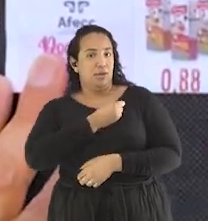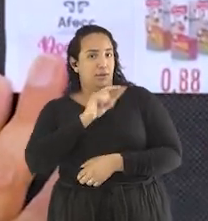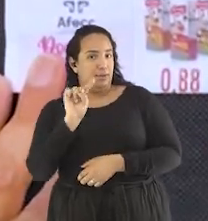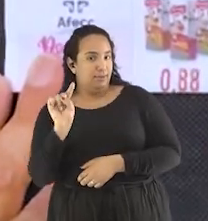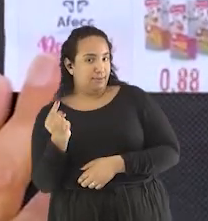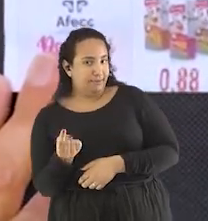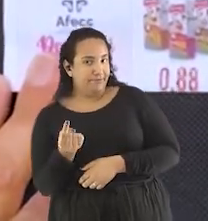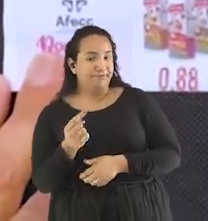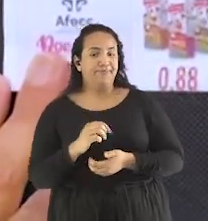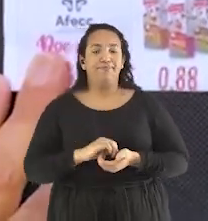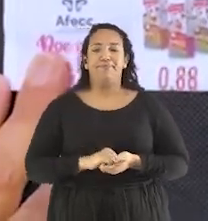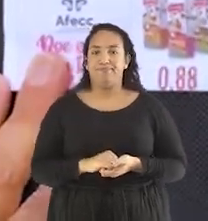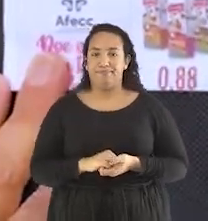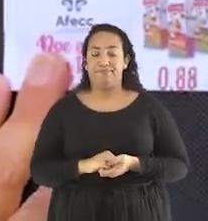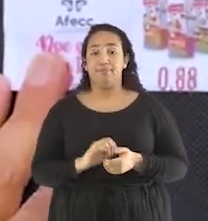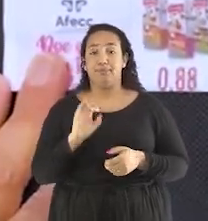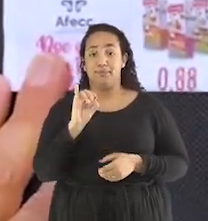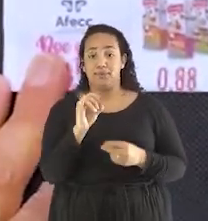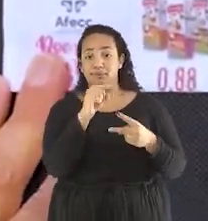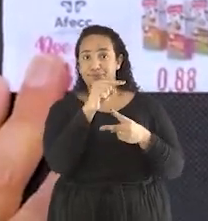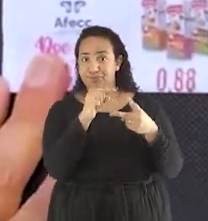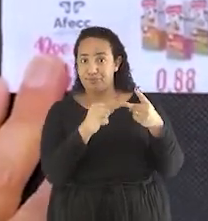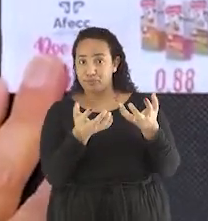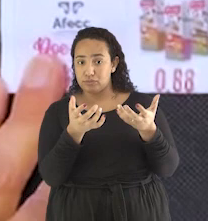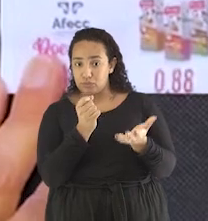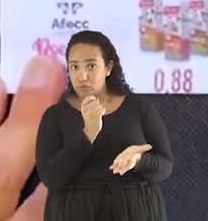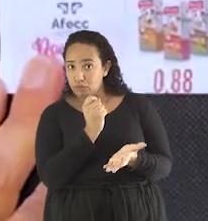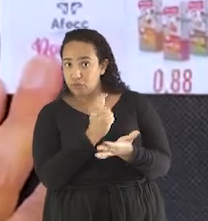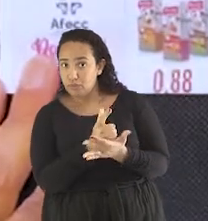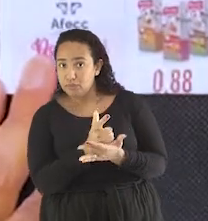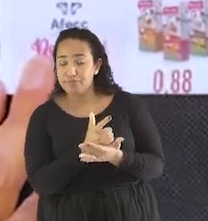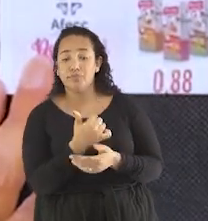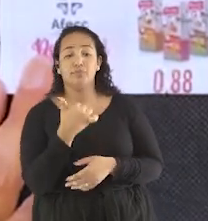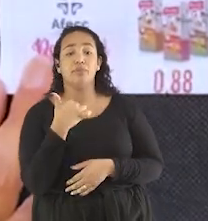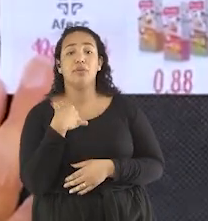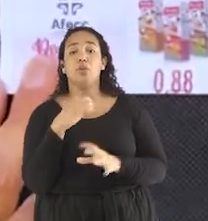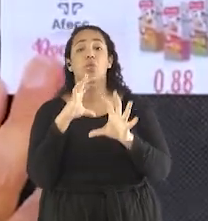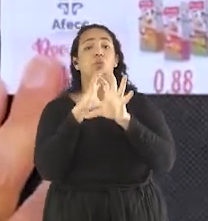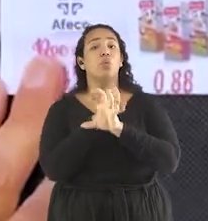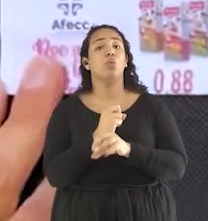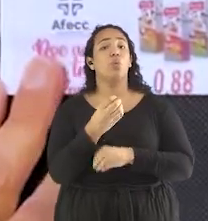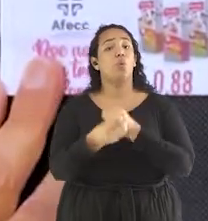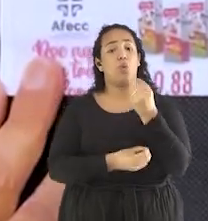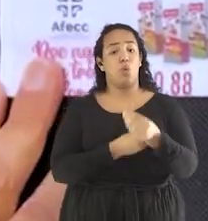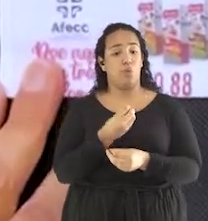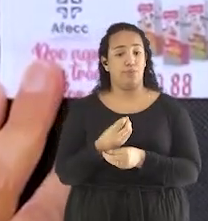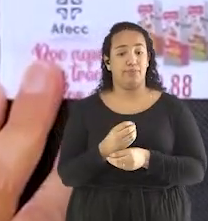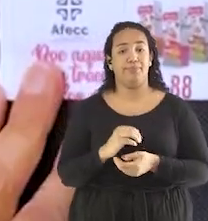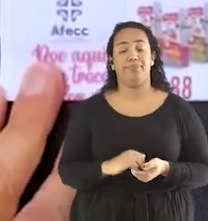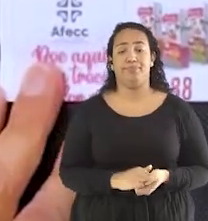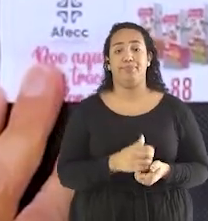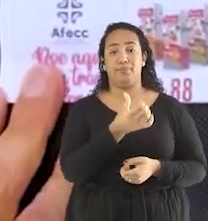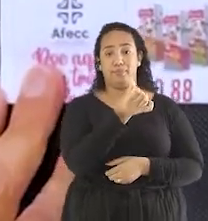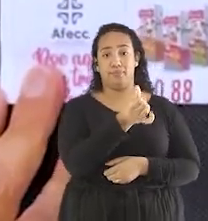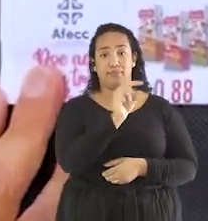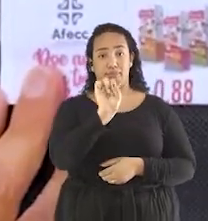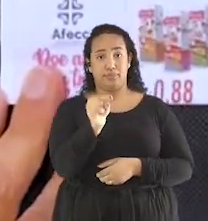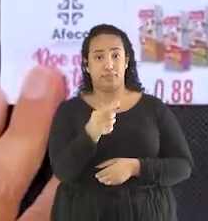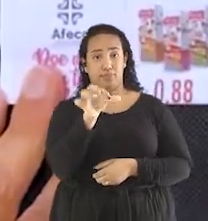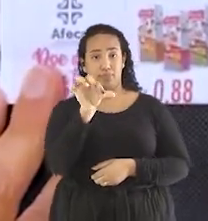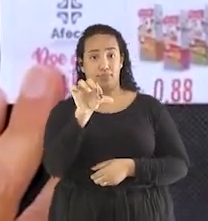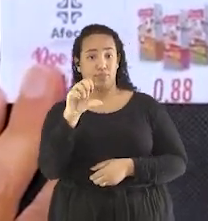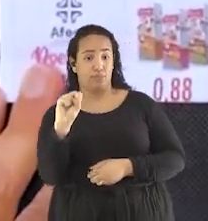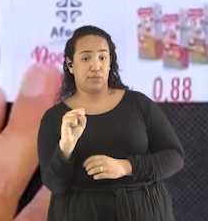da vírgula. Se eu quero comprar esses dois produtos, como que eu faço a conta? R$